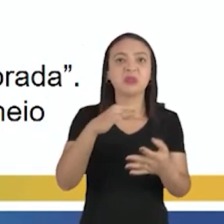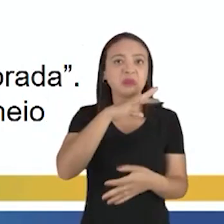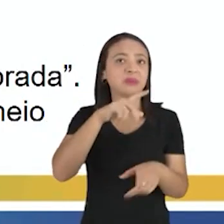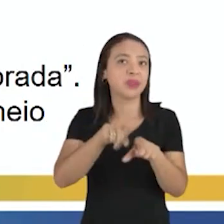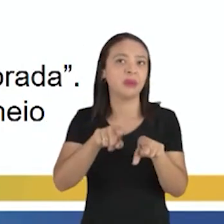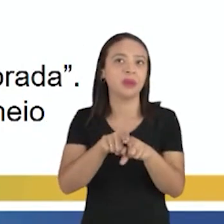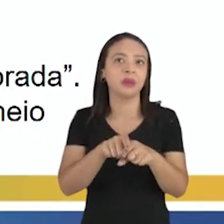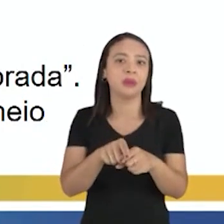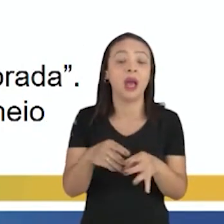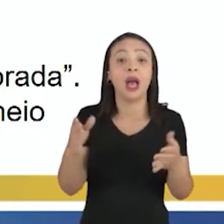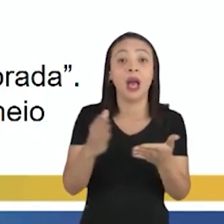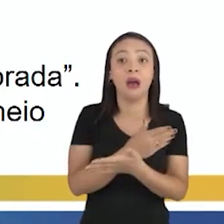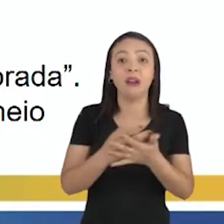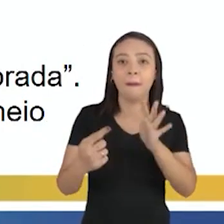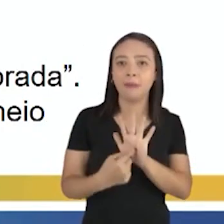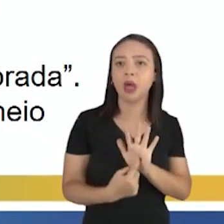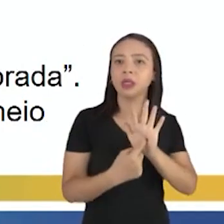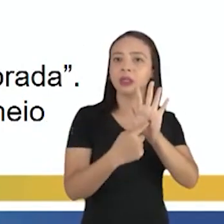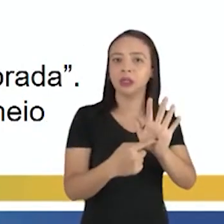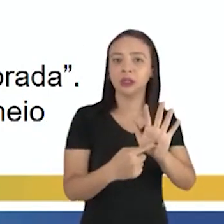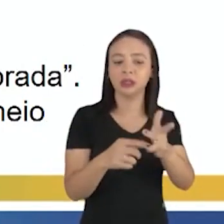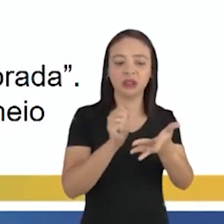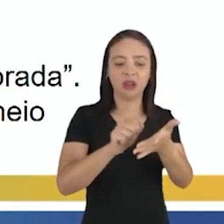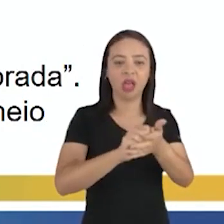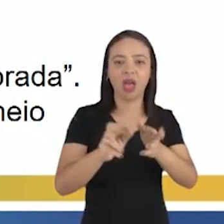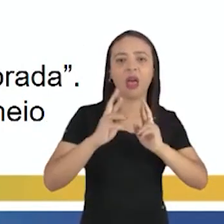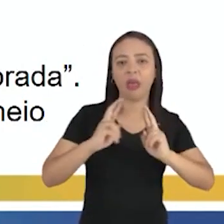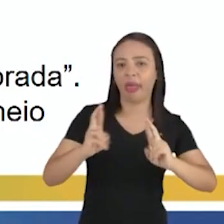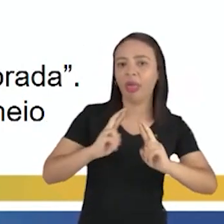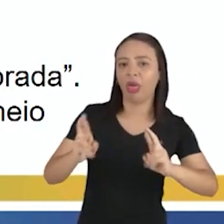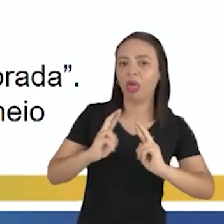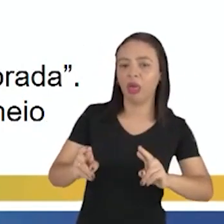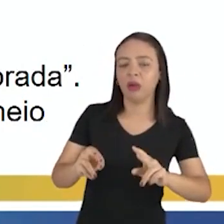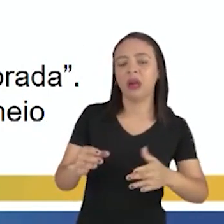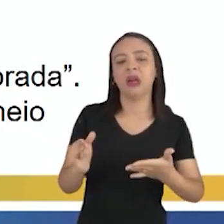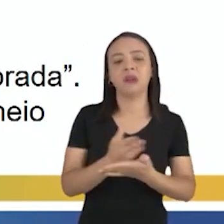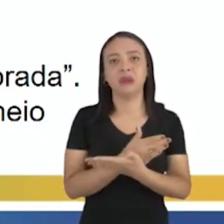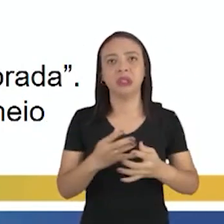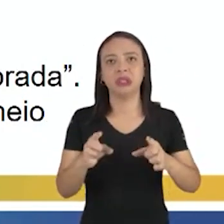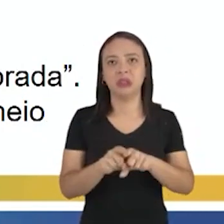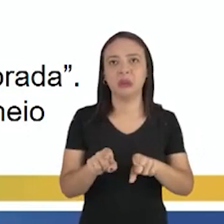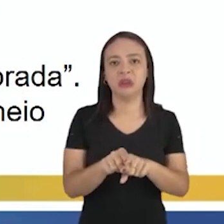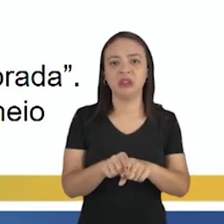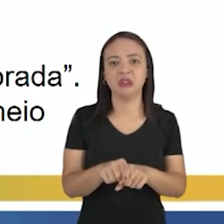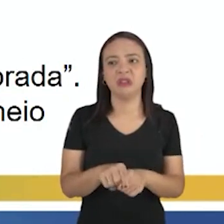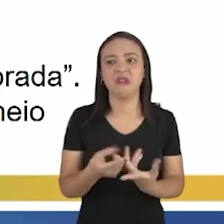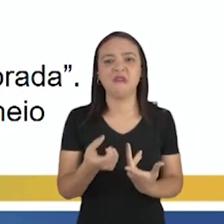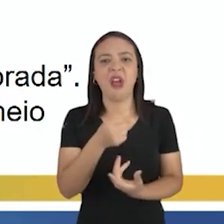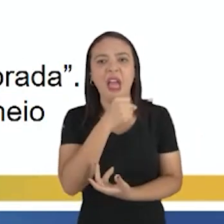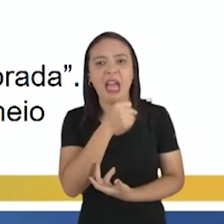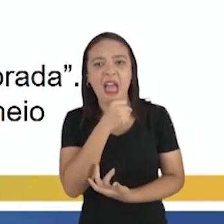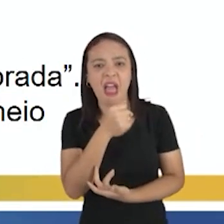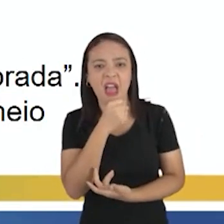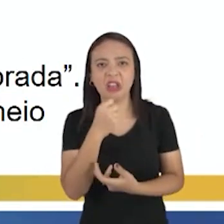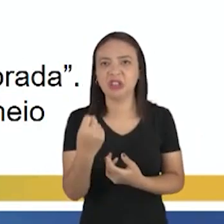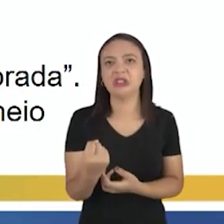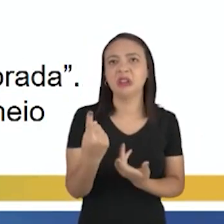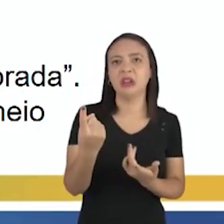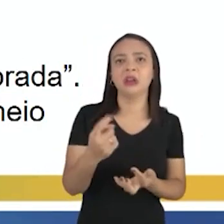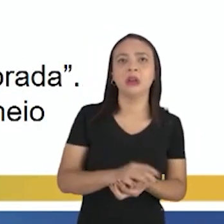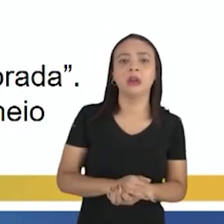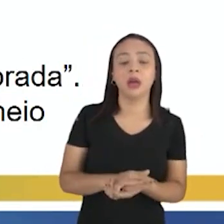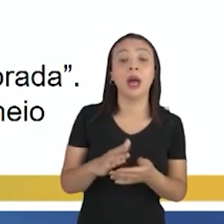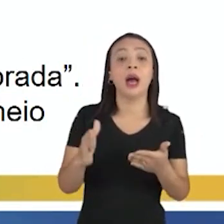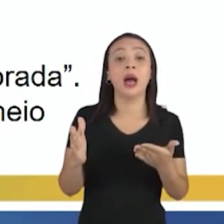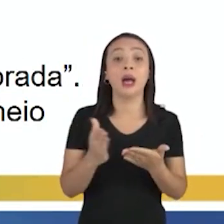os que mostram sua cara escrevendo para reclamar, moderna demais, antiquada demais. Alguns discorrem sobre